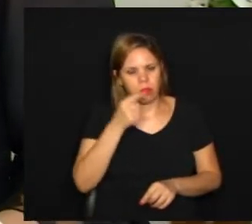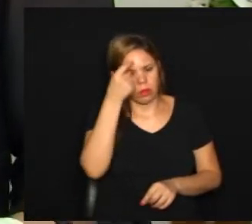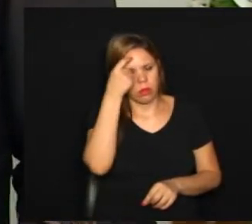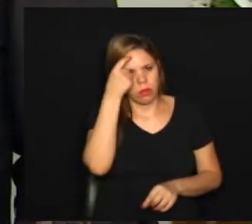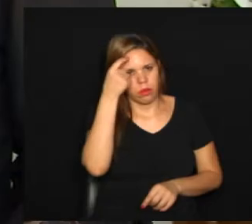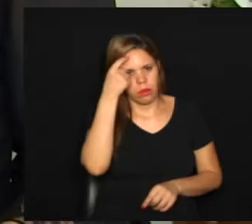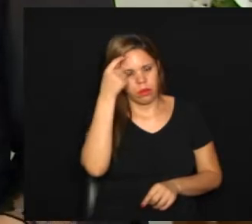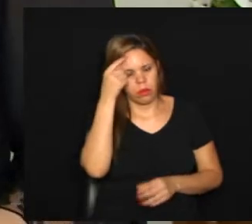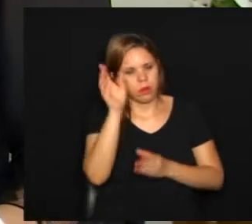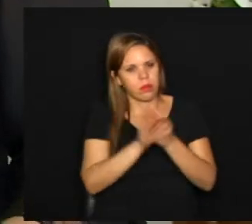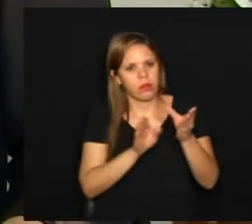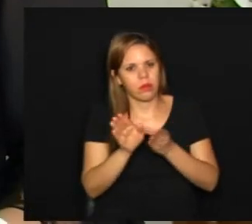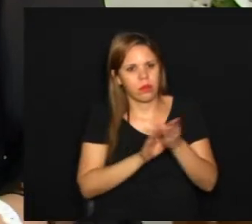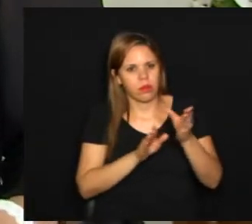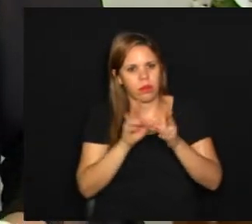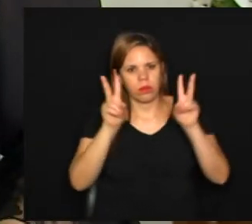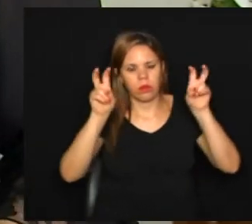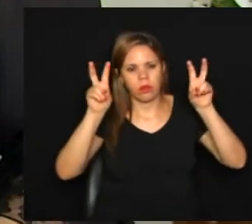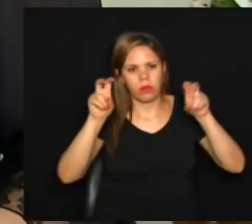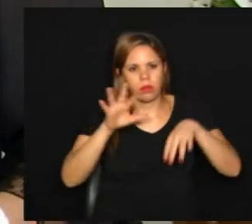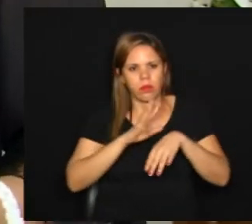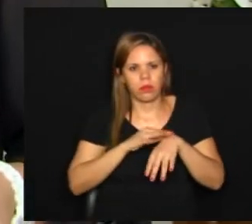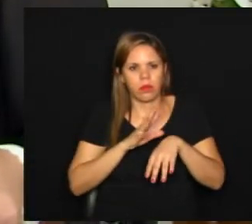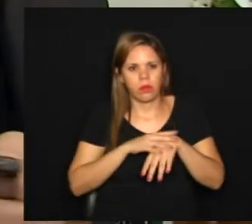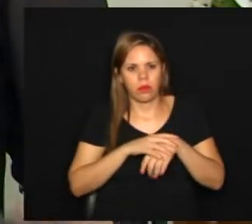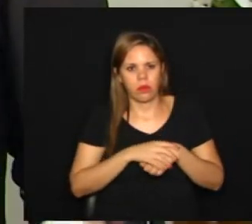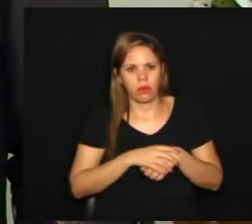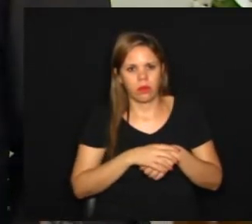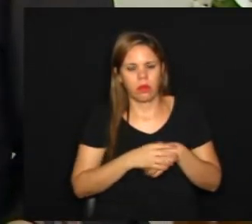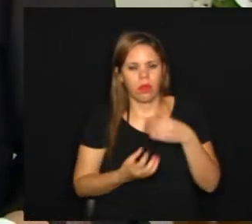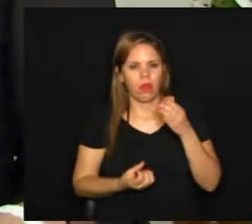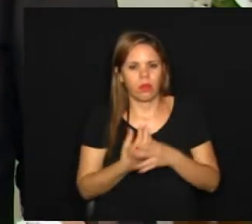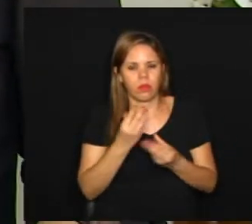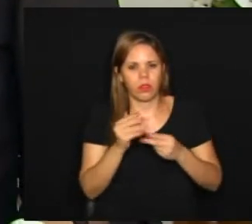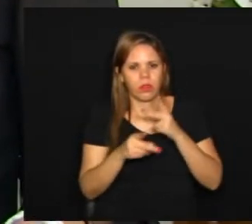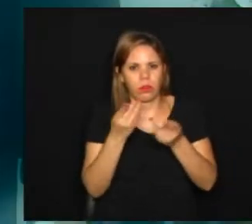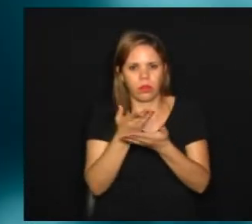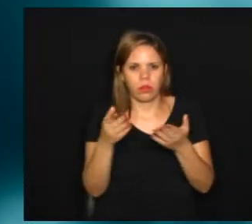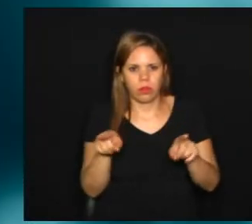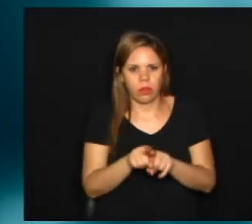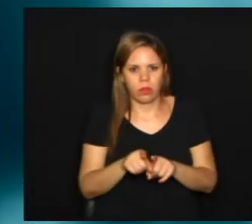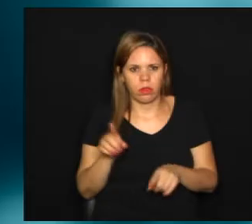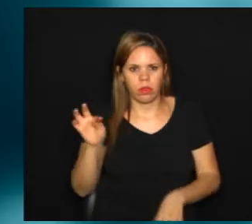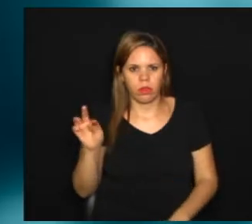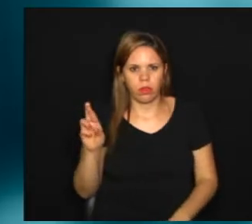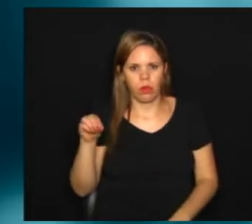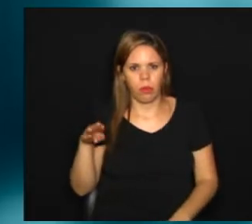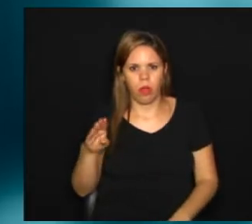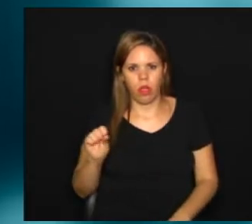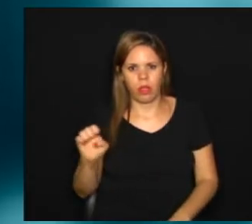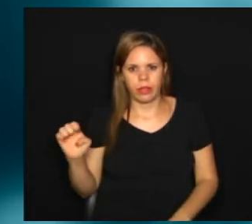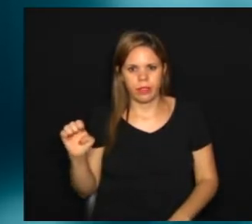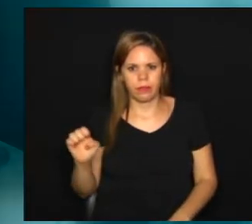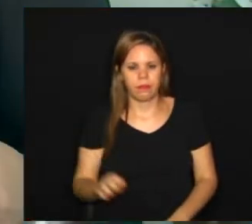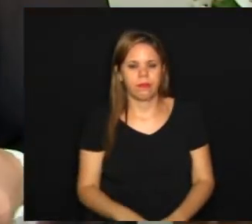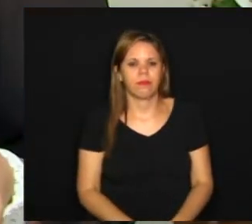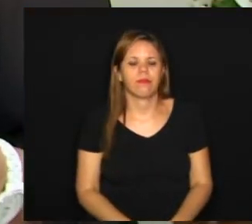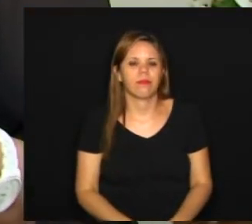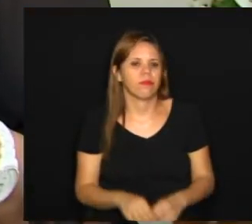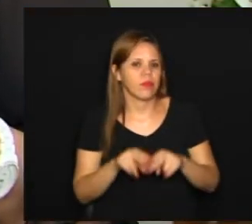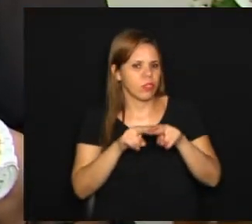No projeto de Lei Ordinária 118 de 2015, apresentado pelo vereador Carmo Luiz, sugere que nesta